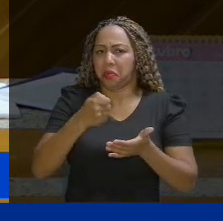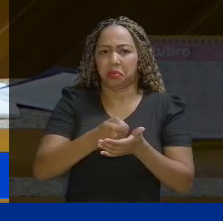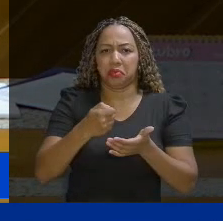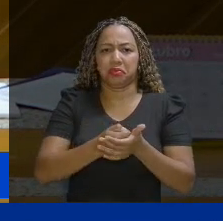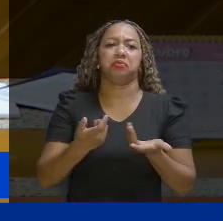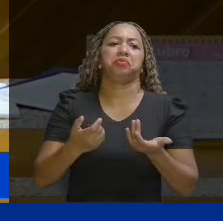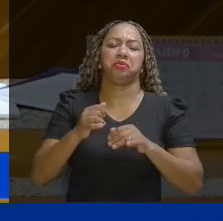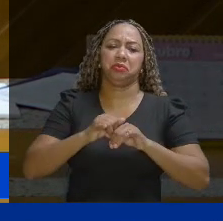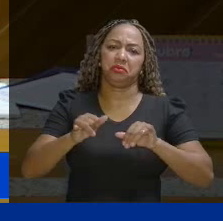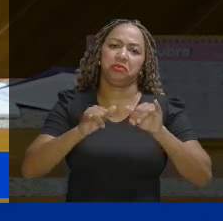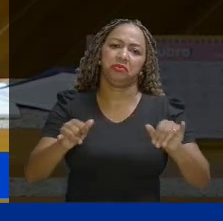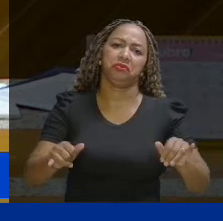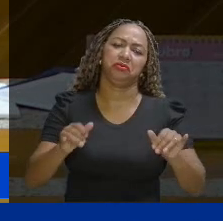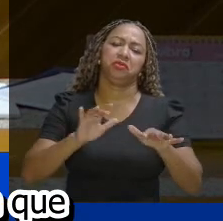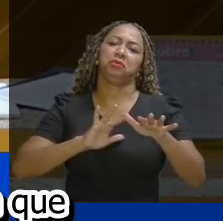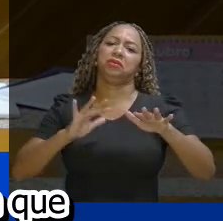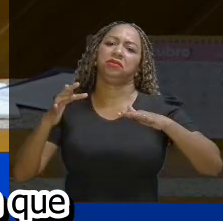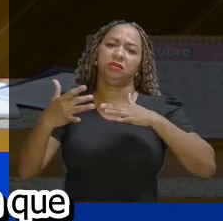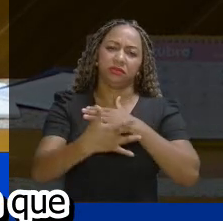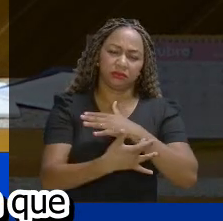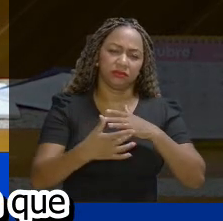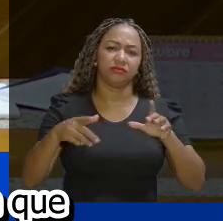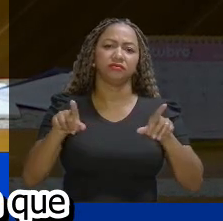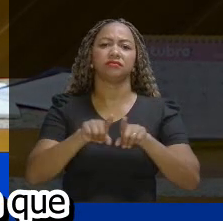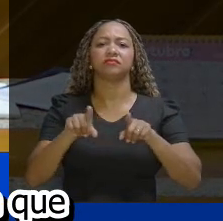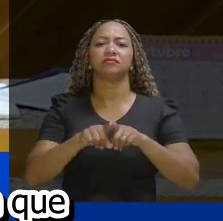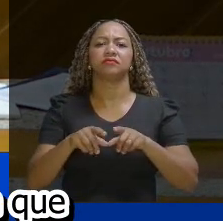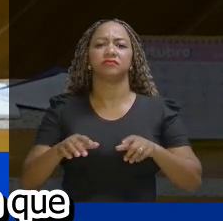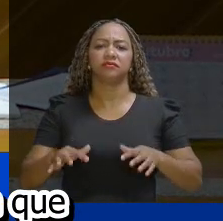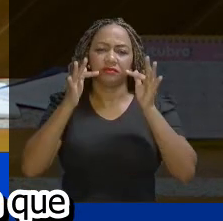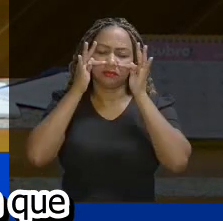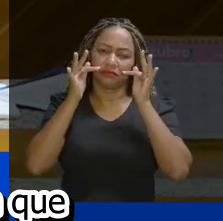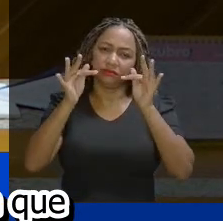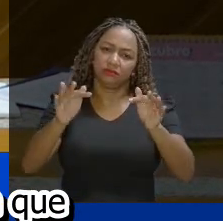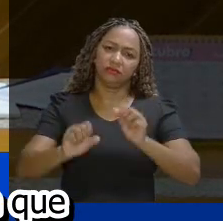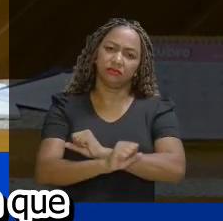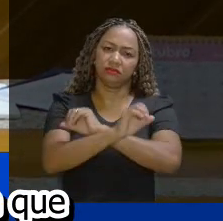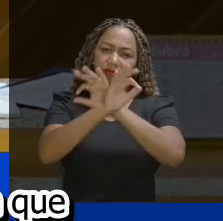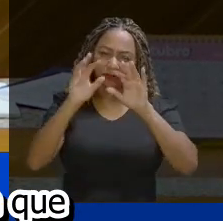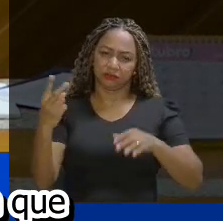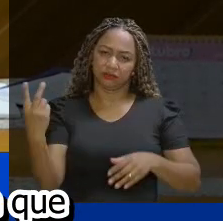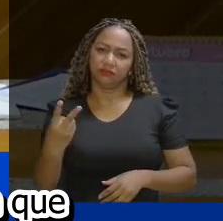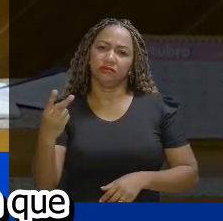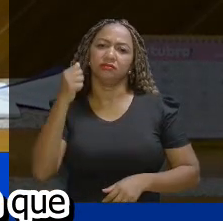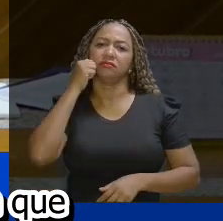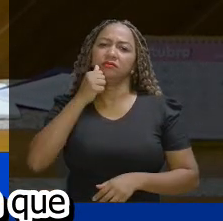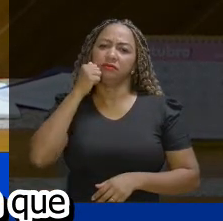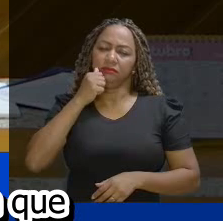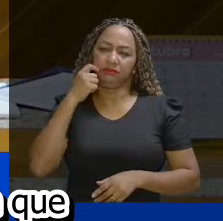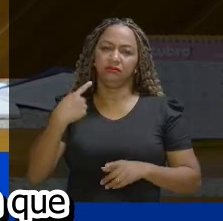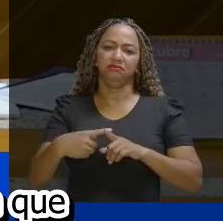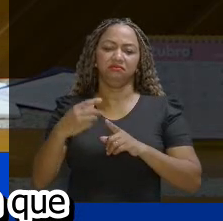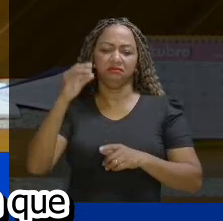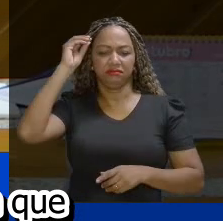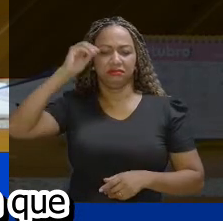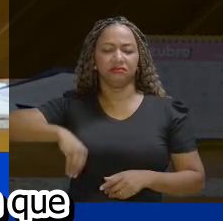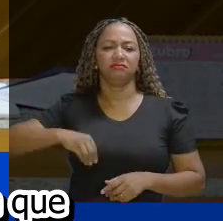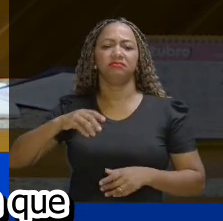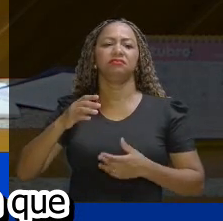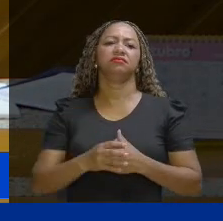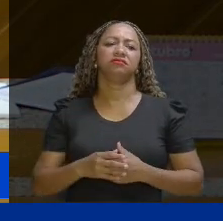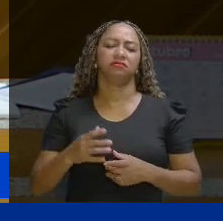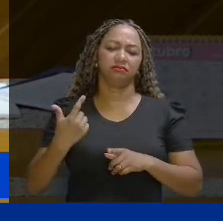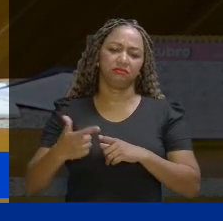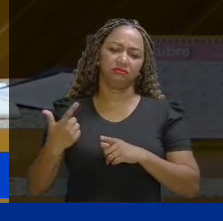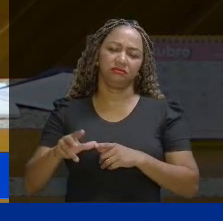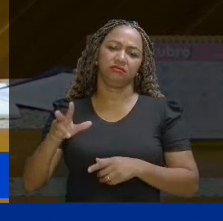de realização de campanha pelas redes sociais e que as testemunhas esclareceram que as duas irmãs renunciaram por circunstâncias